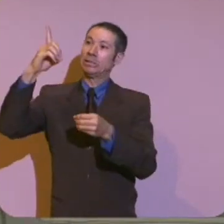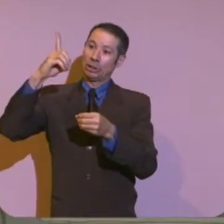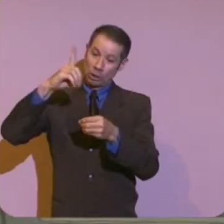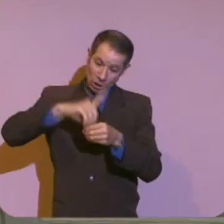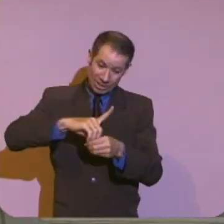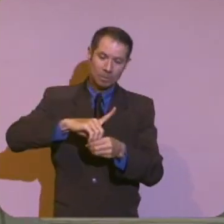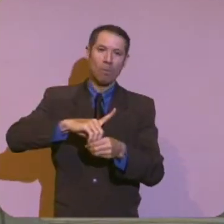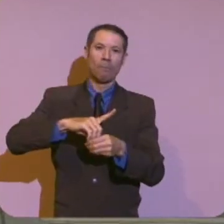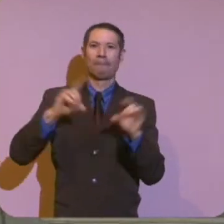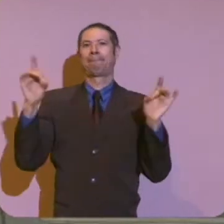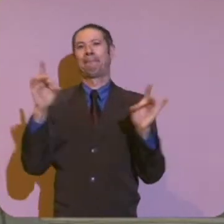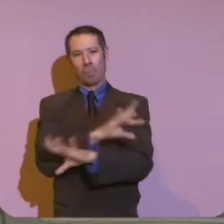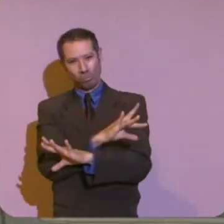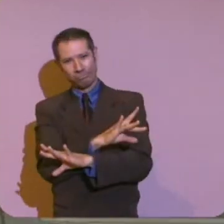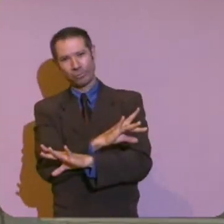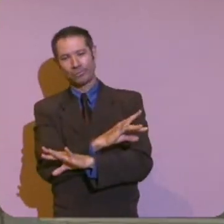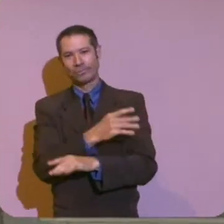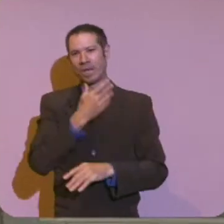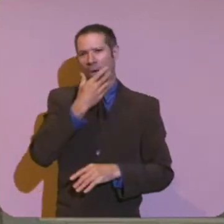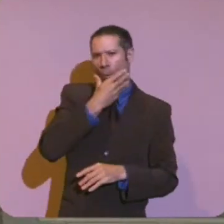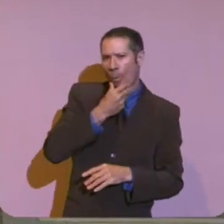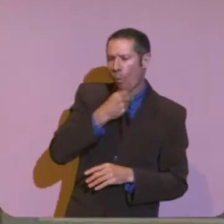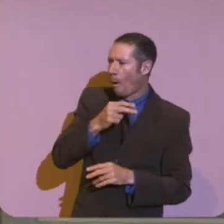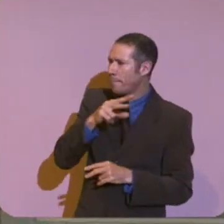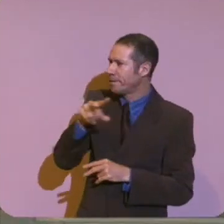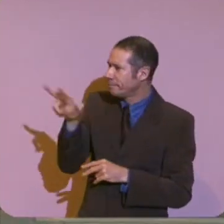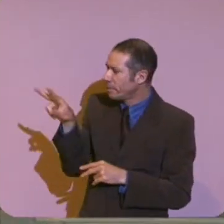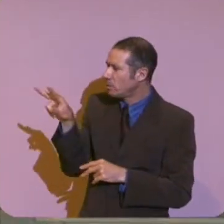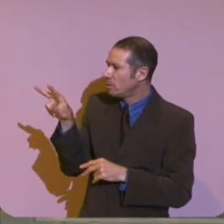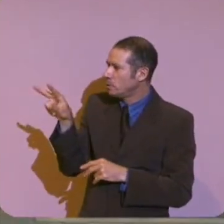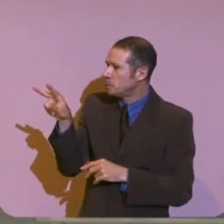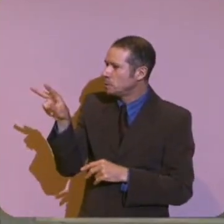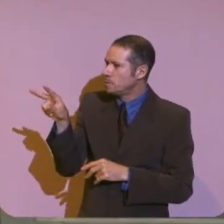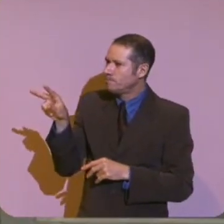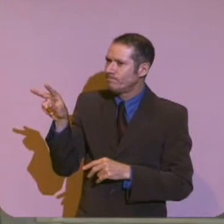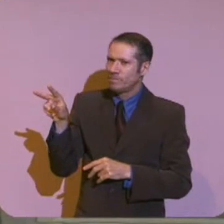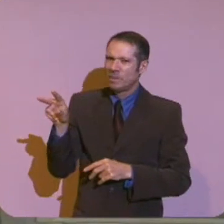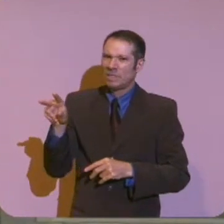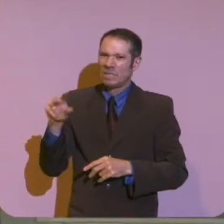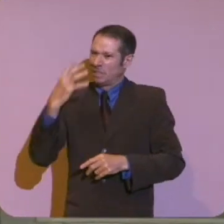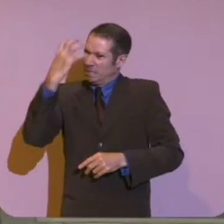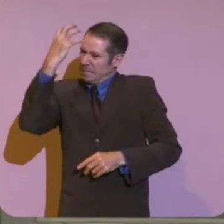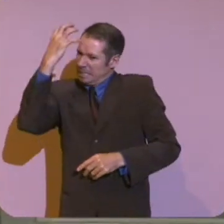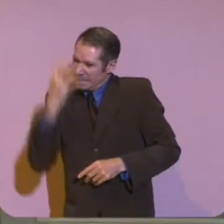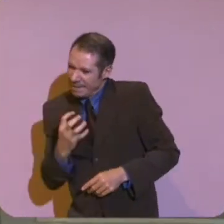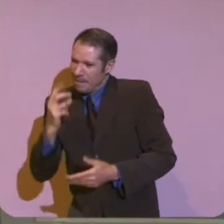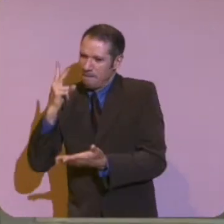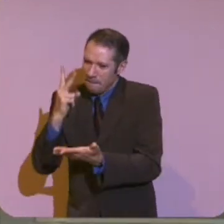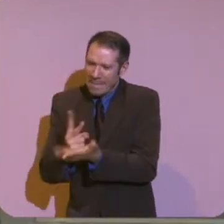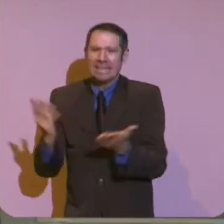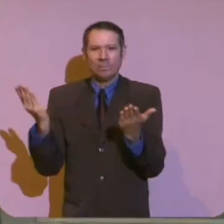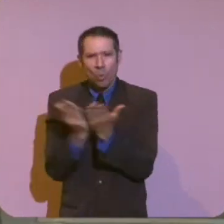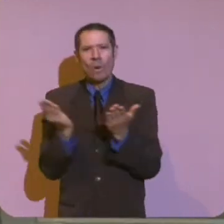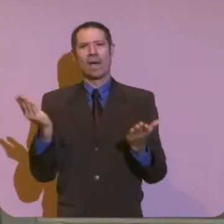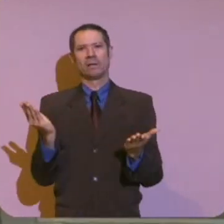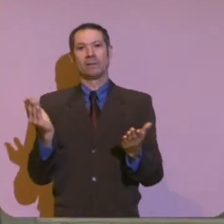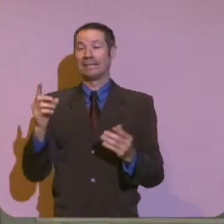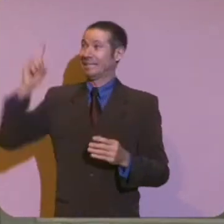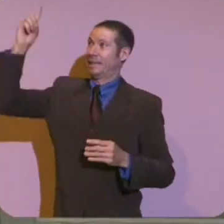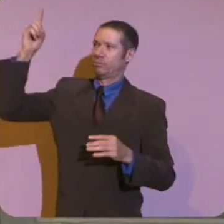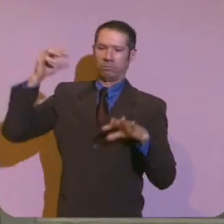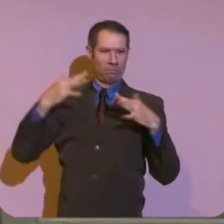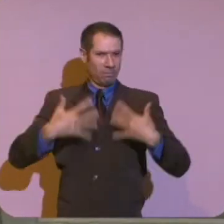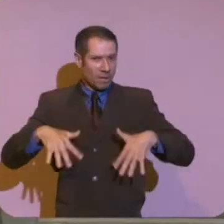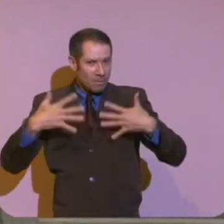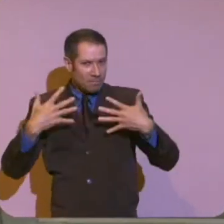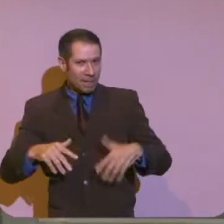Pronto. O homem disse: está vendo? Mas eu tenho raiva mesmo de crente. Mas Deus é tão tremendo